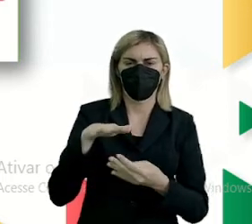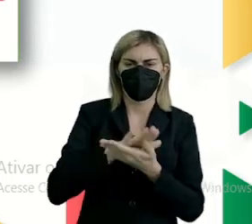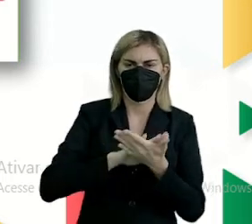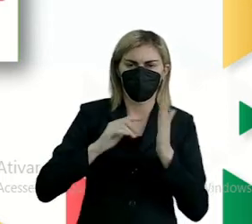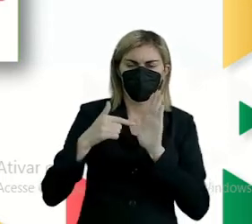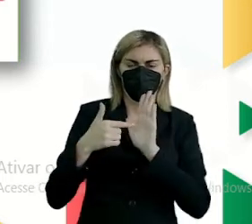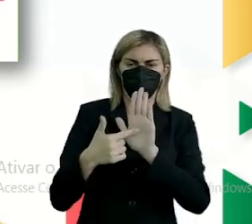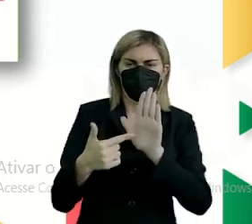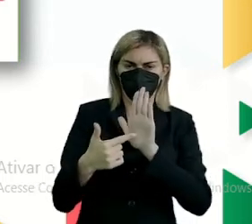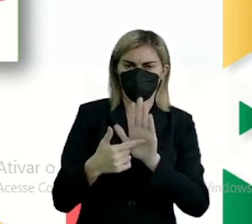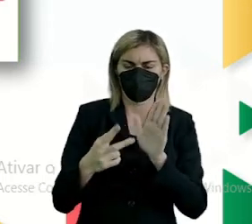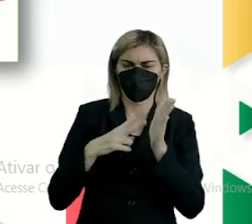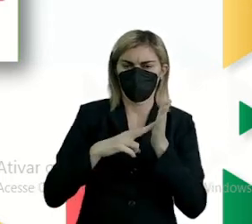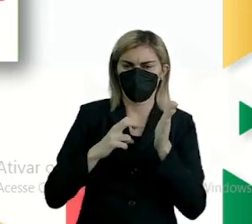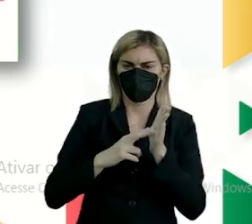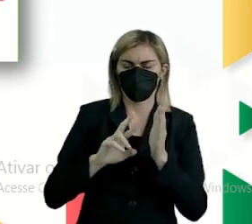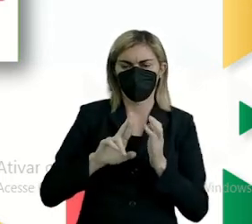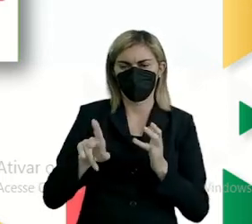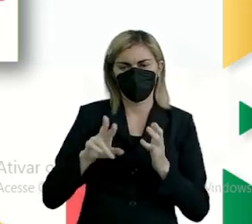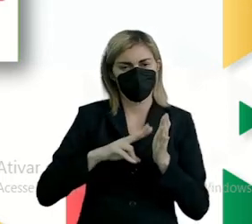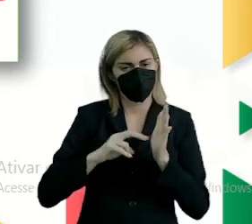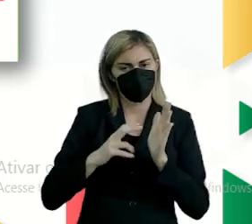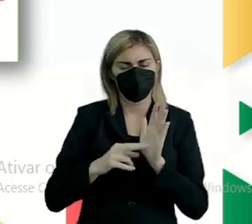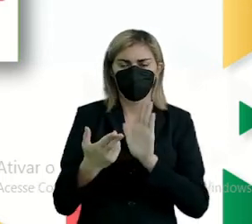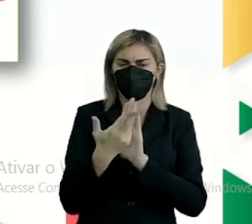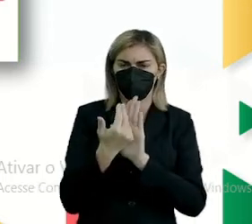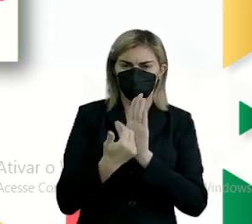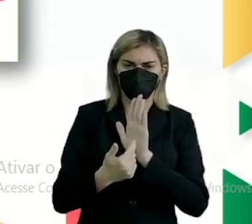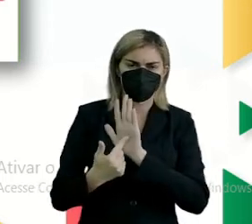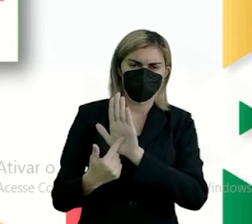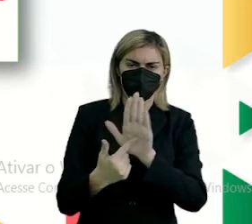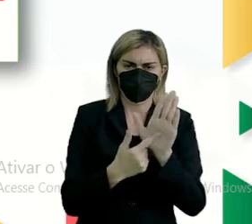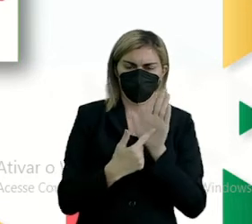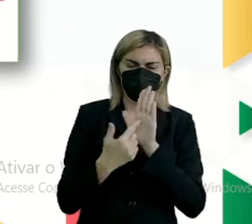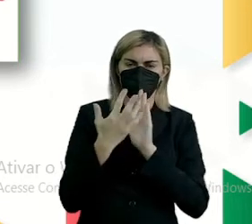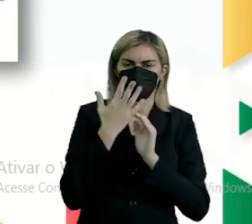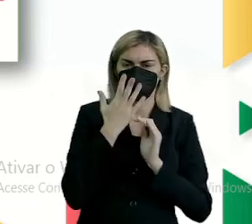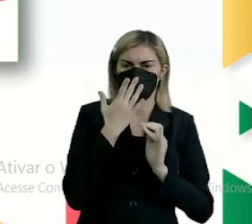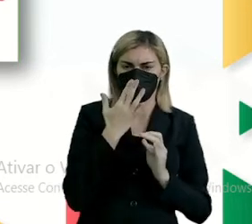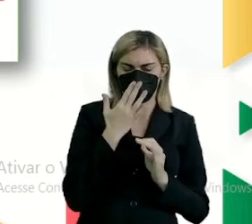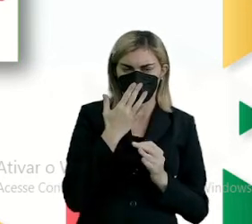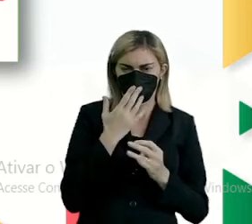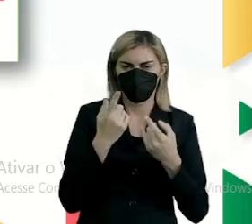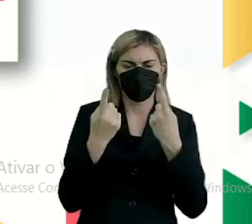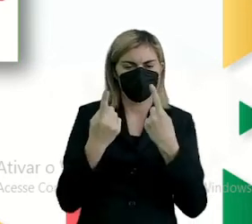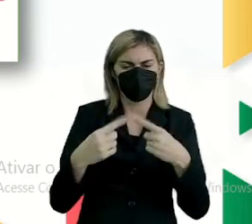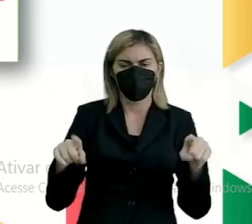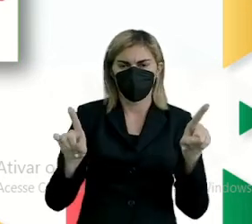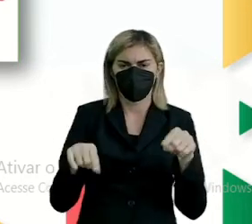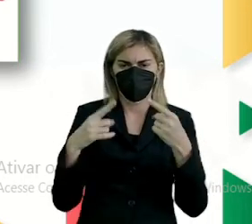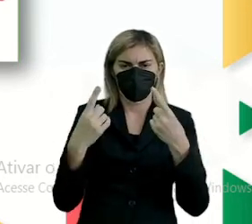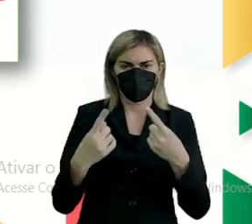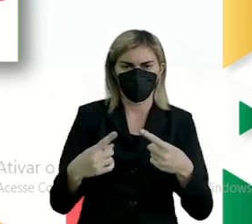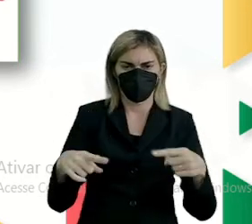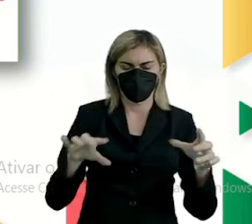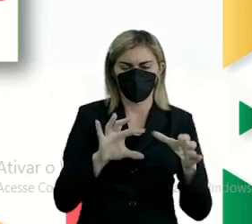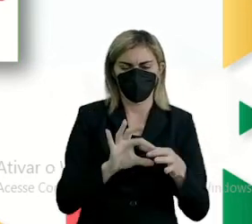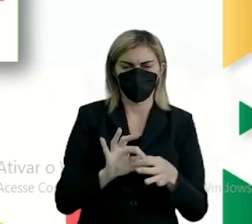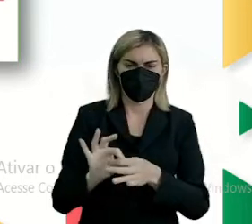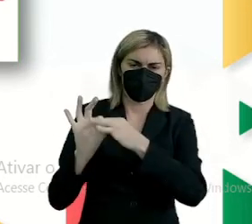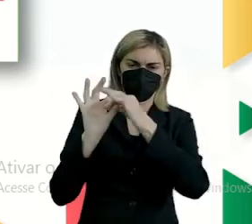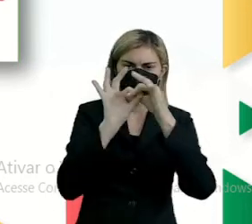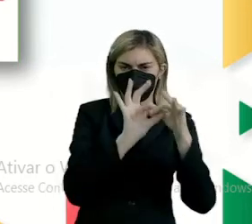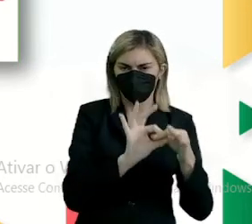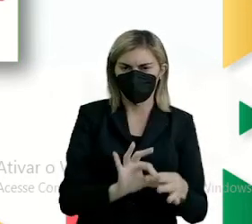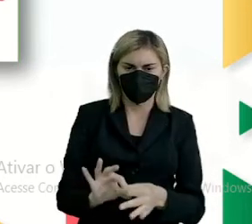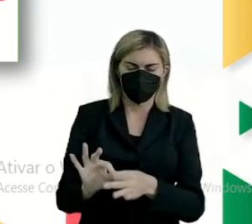apresentam verbal, o não verbal, figuras, as cores, então a música, essa junção de